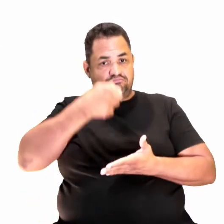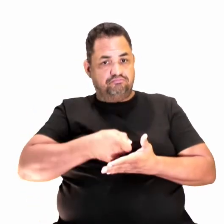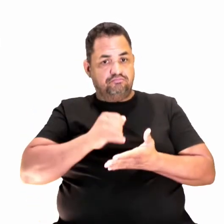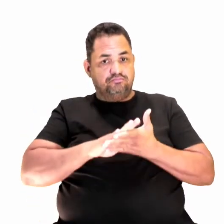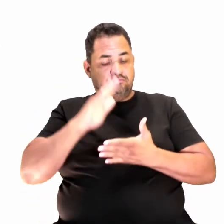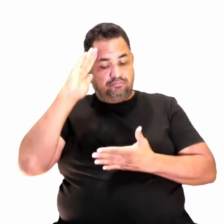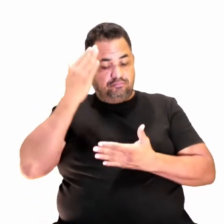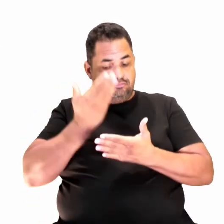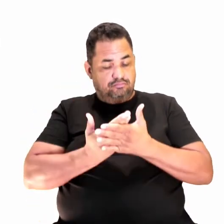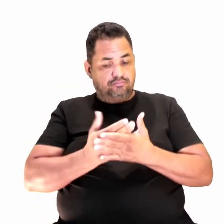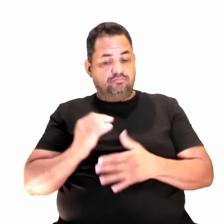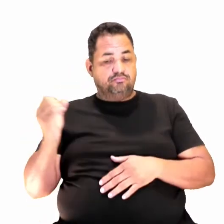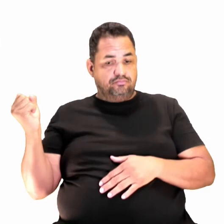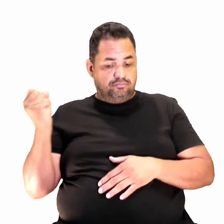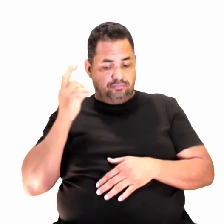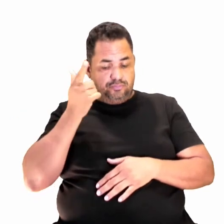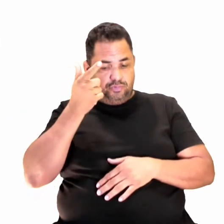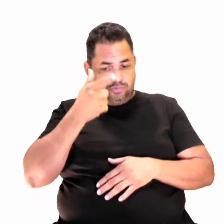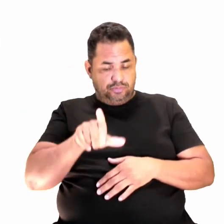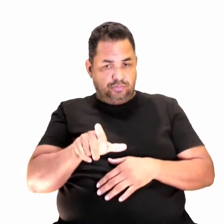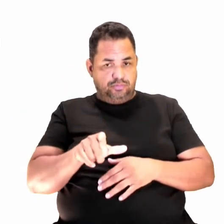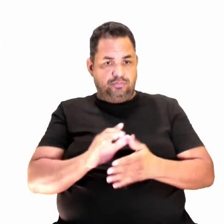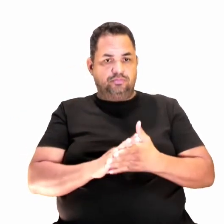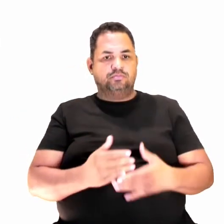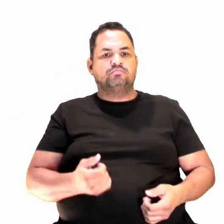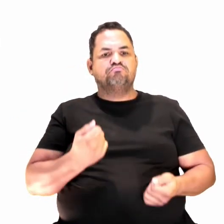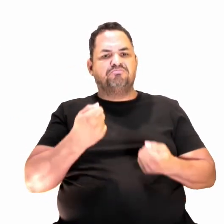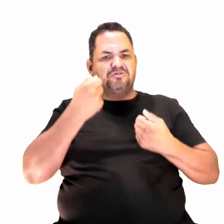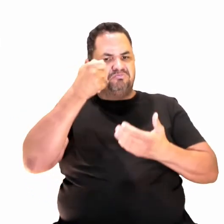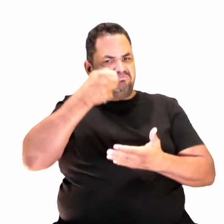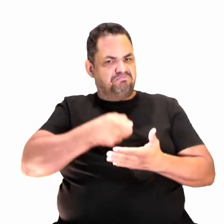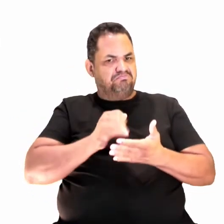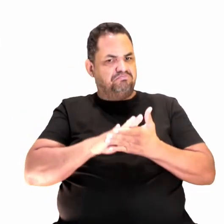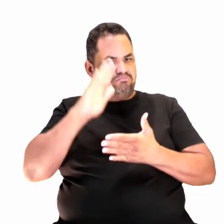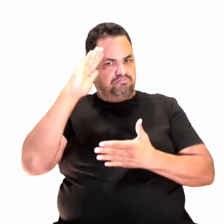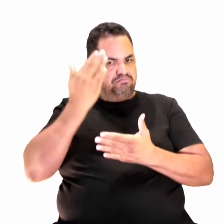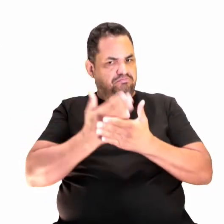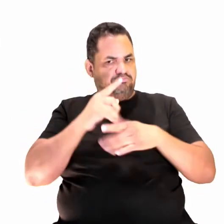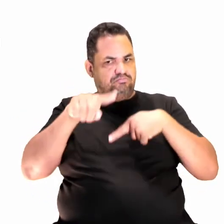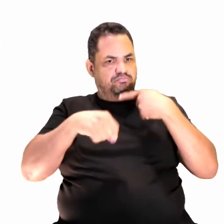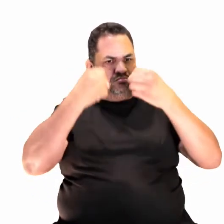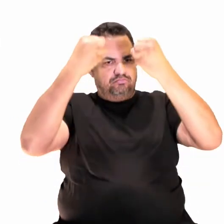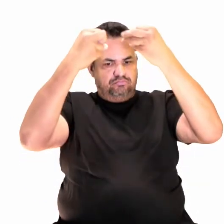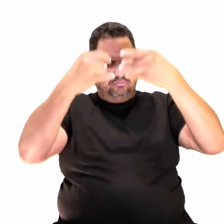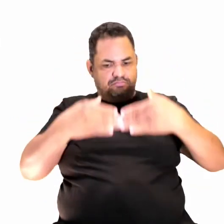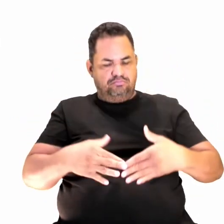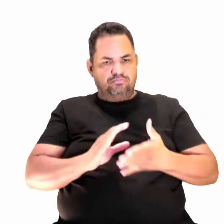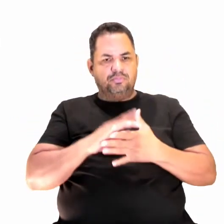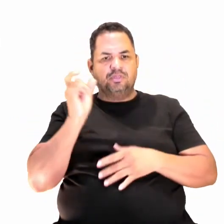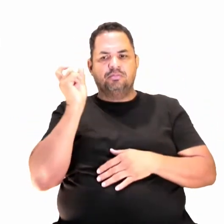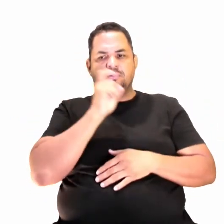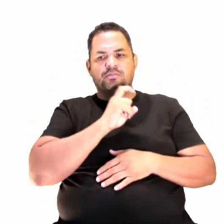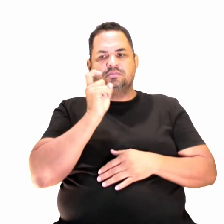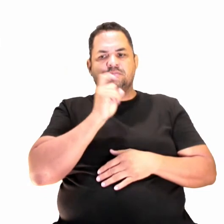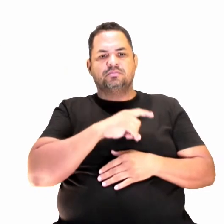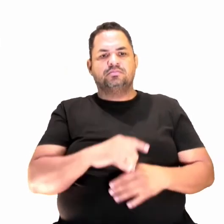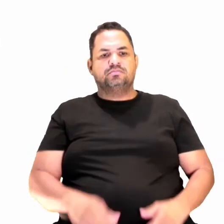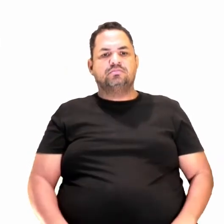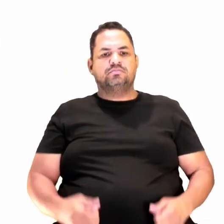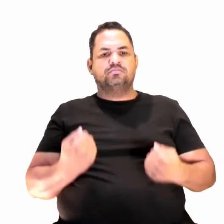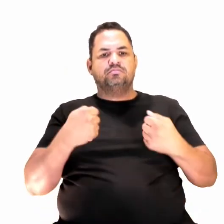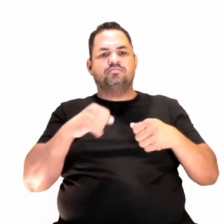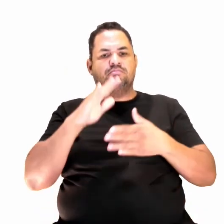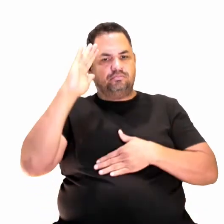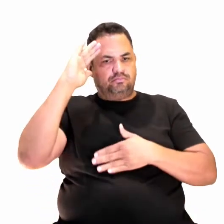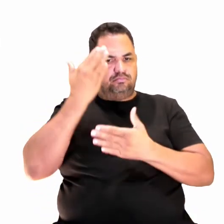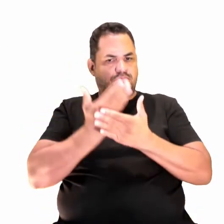nele novamente. Você tem a obrigação de confiar nele depois que explicar a mentira. Ele